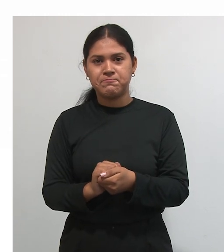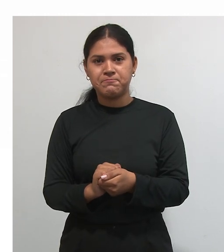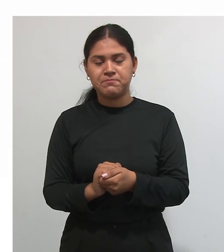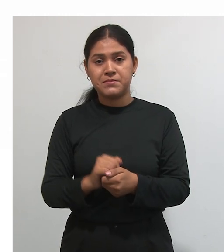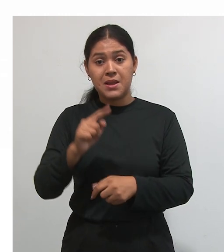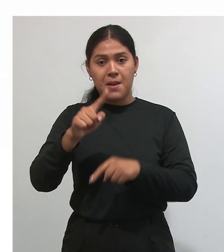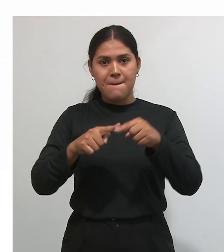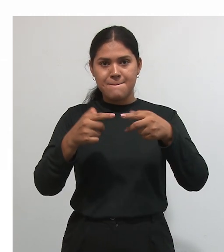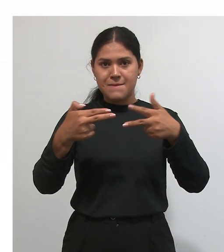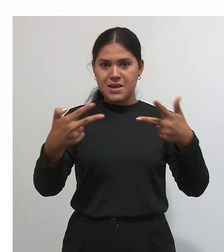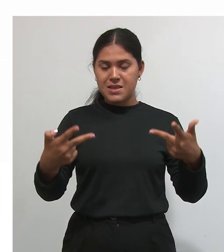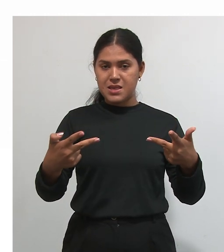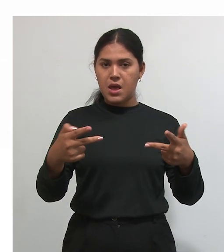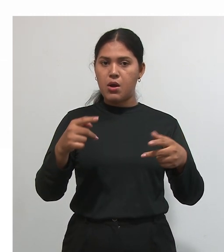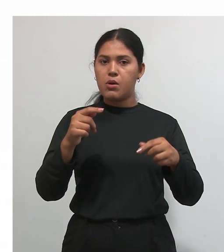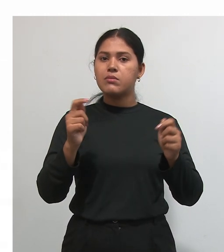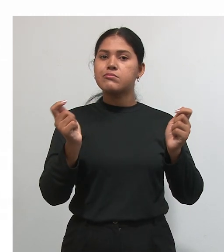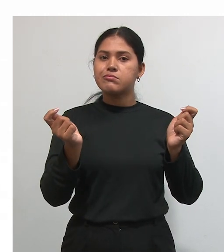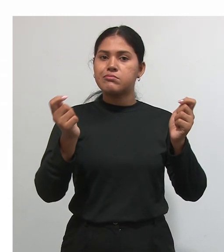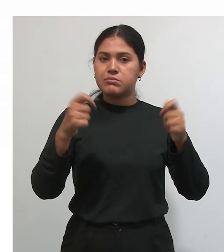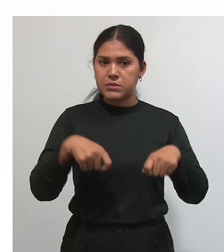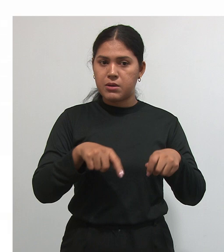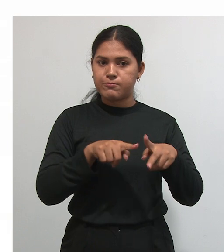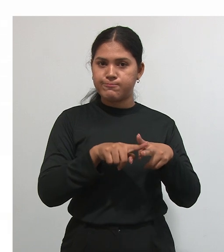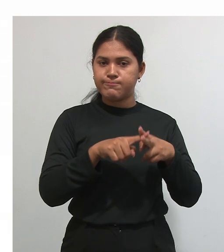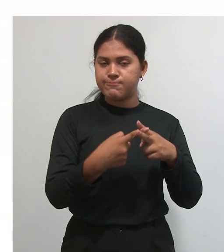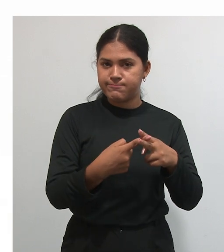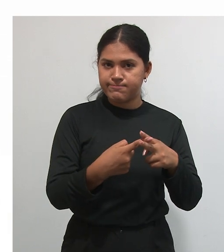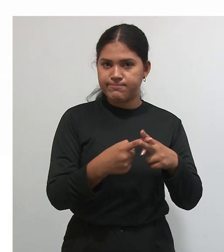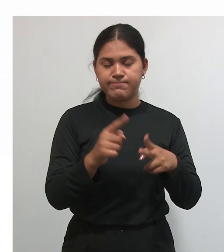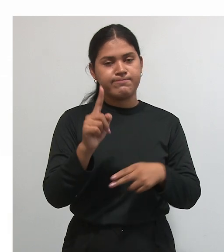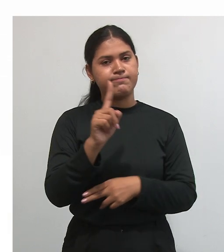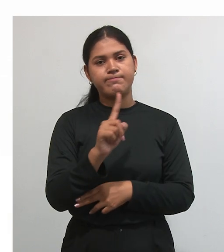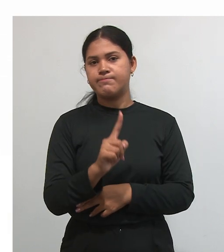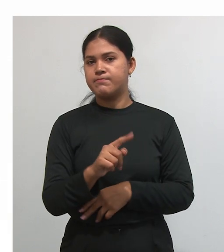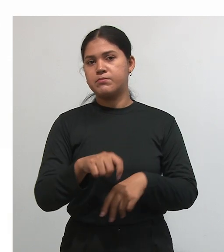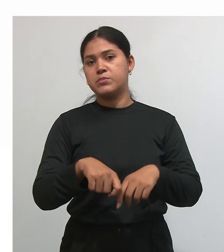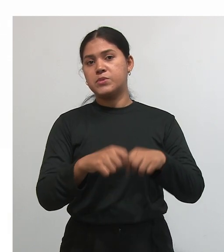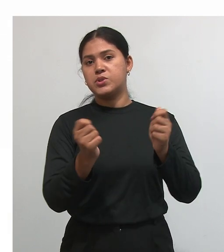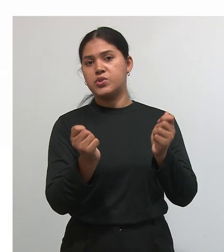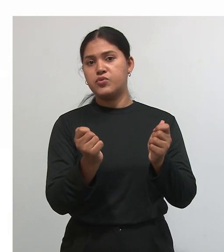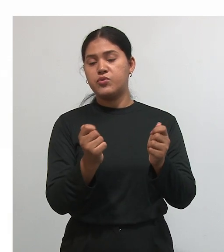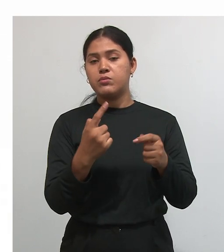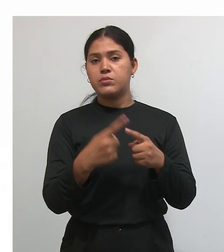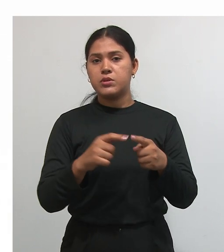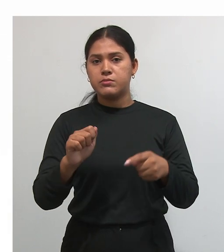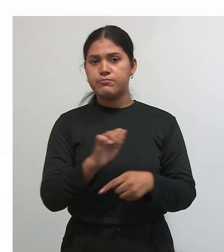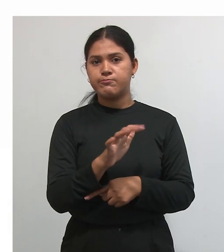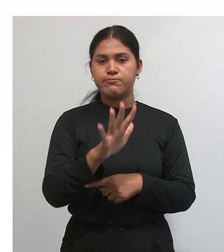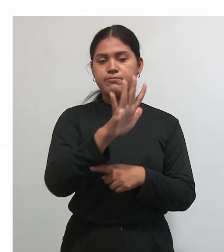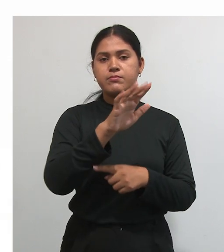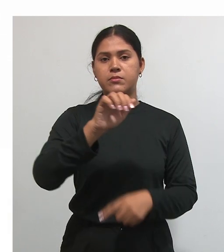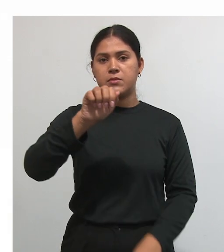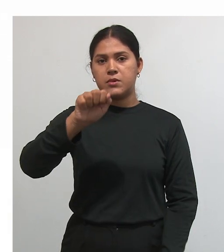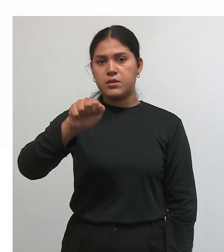móveis inservíveis, cujo o reaproveitamento seja considerado inconveniente ou inoportuno, serão